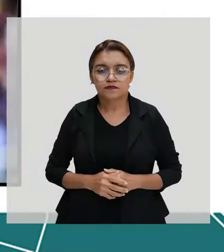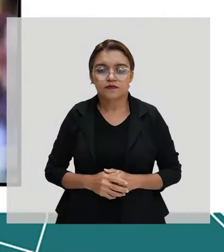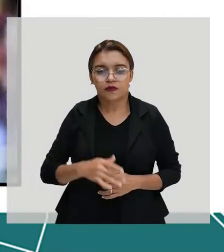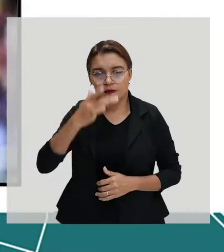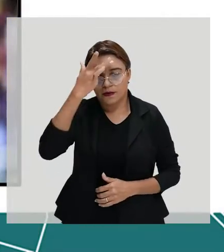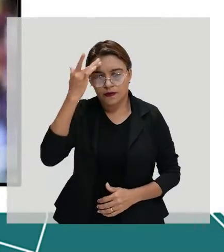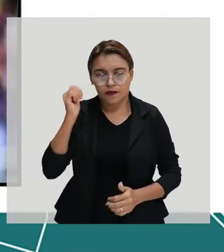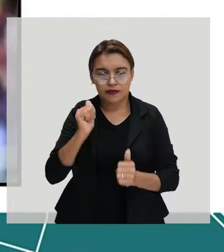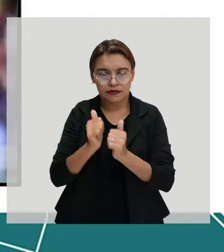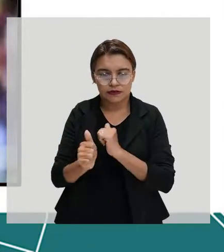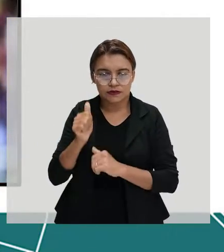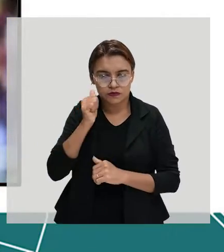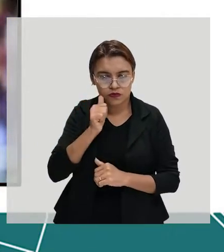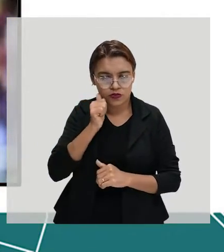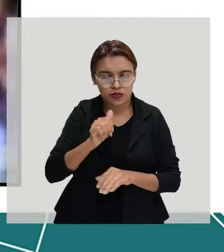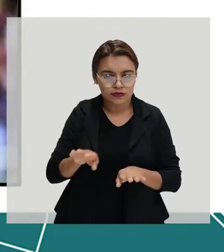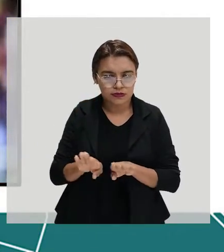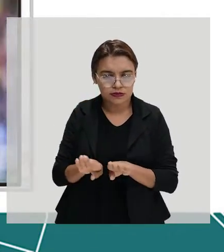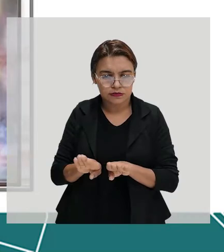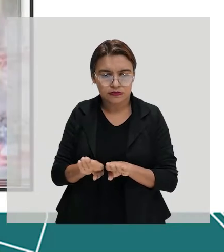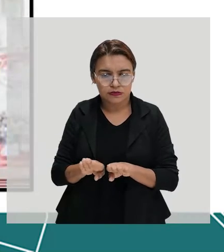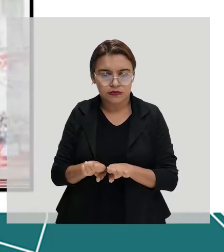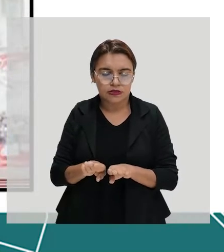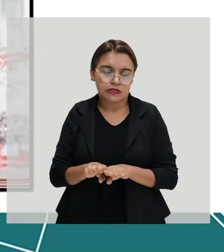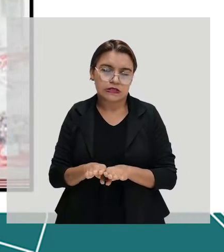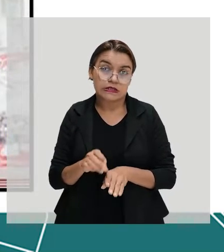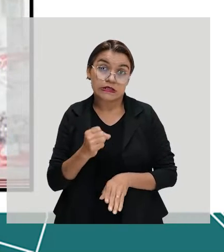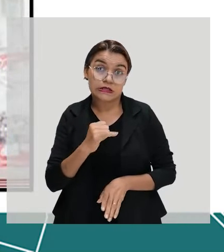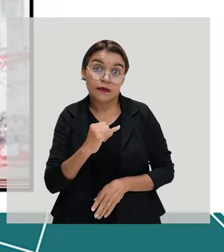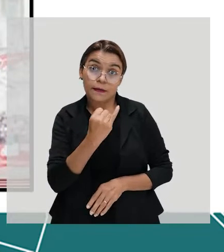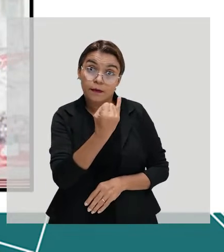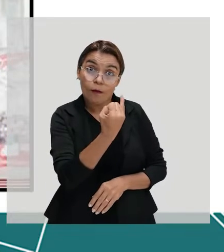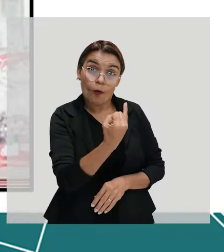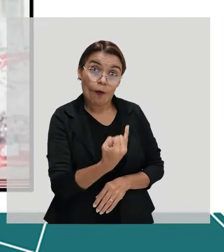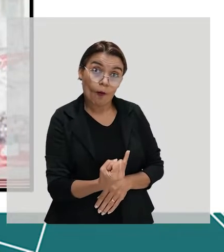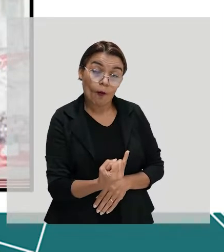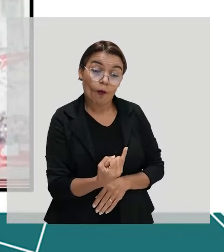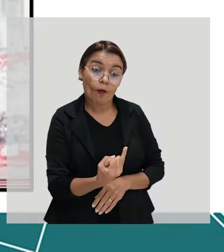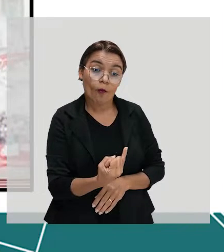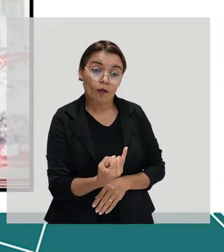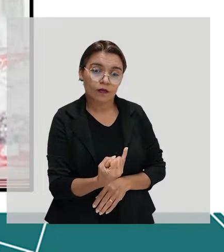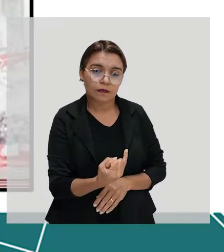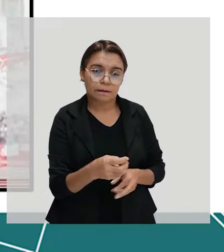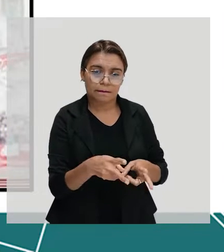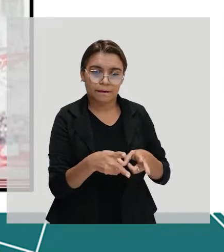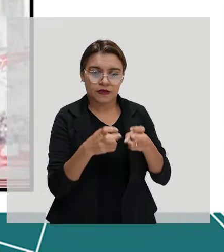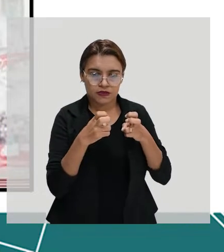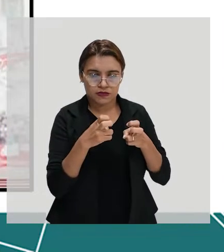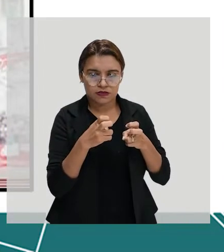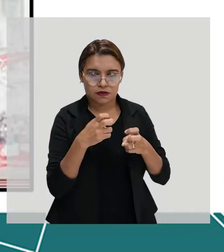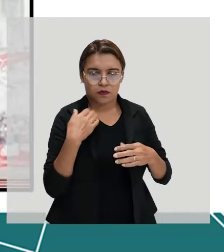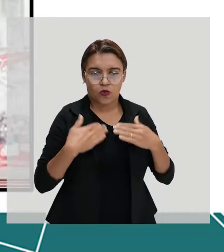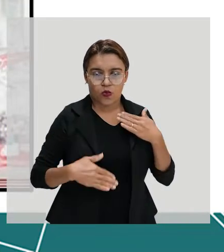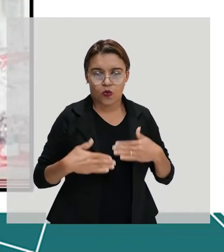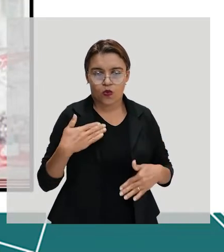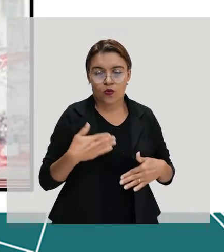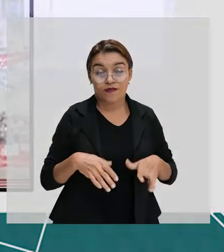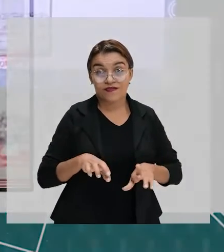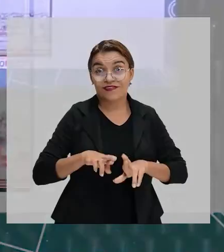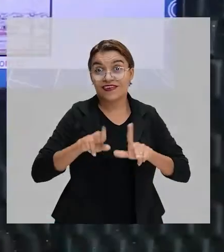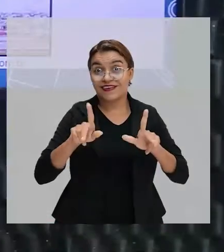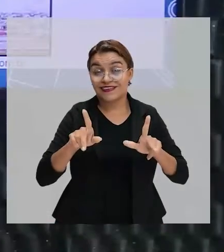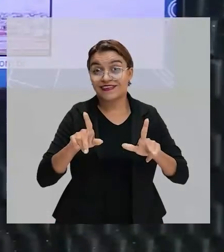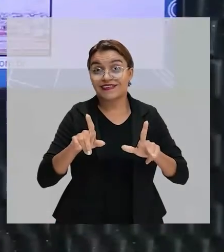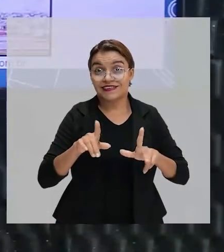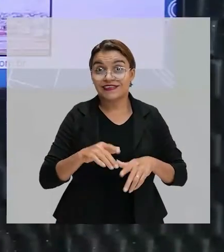tá que as mulheres também que um atleta mais magrinho por exemplo percebemos já o biótipo desses atletas aqui